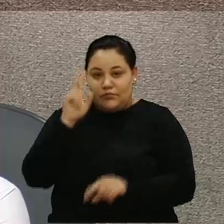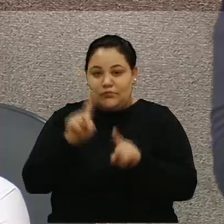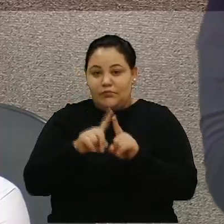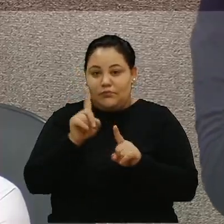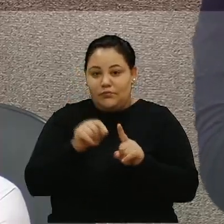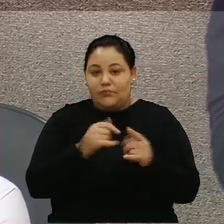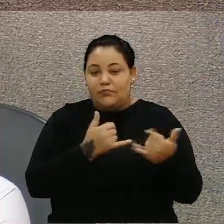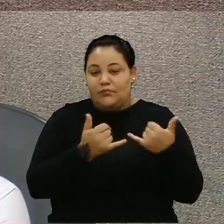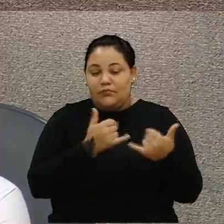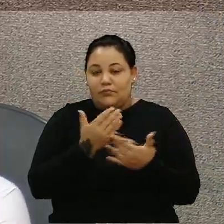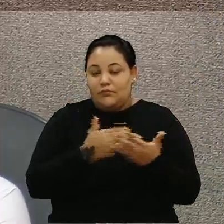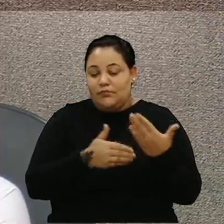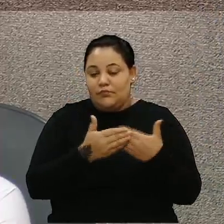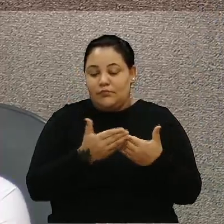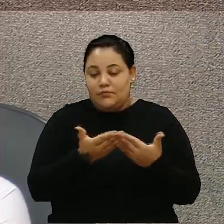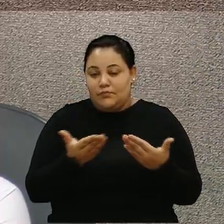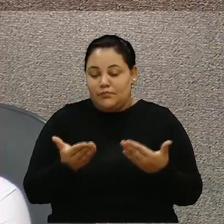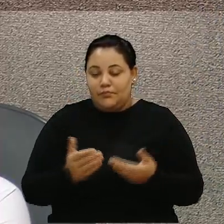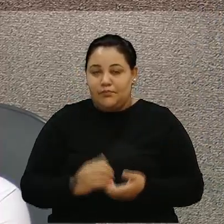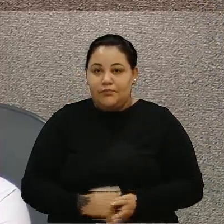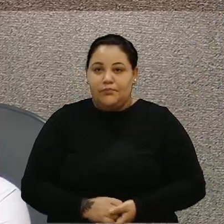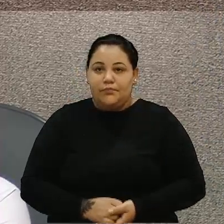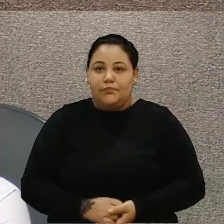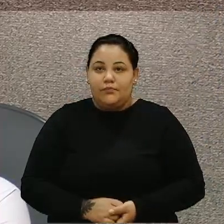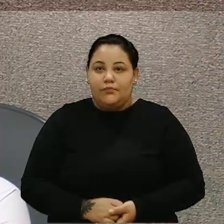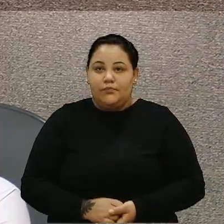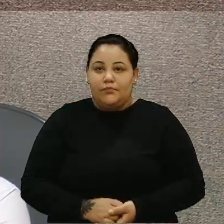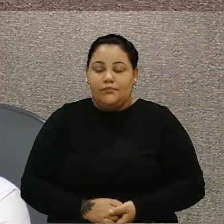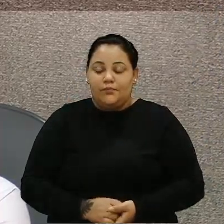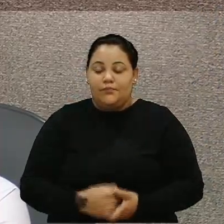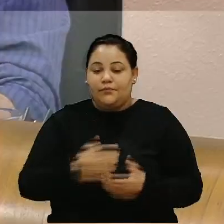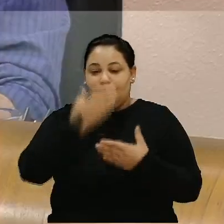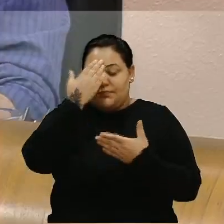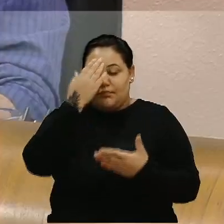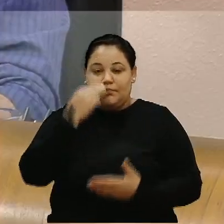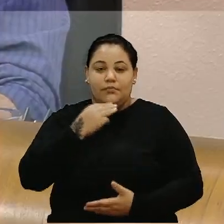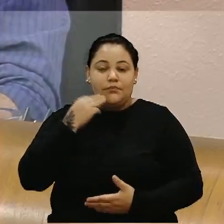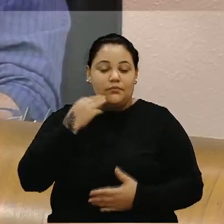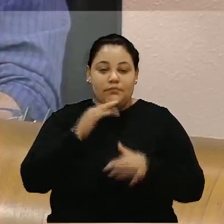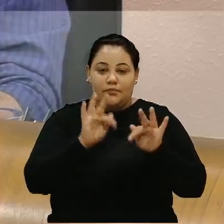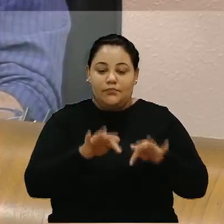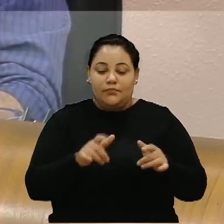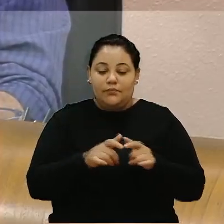obrigada. Obrigado, vereadora Marisol. Encerrada as pequenas